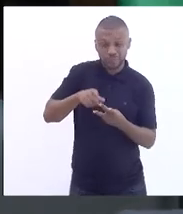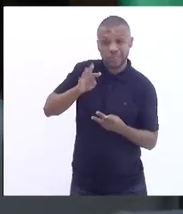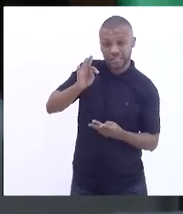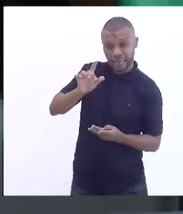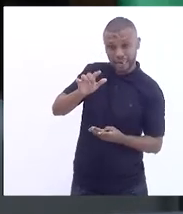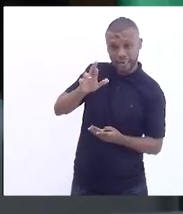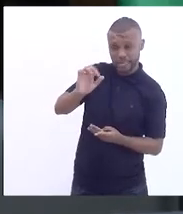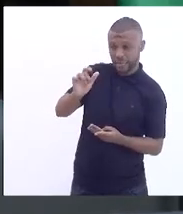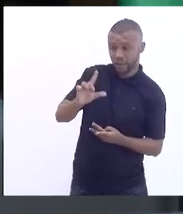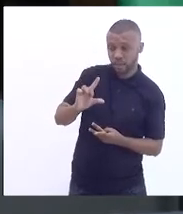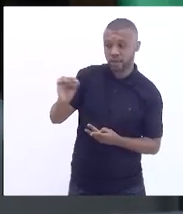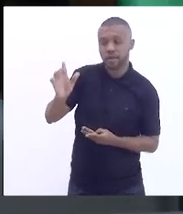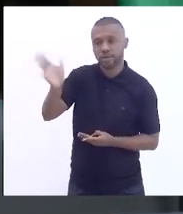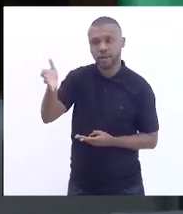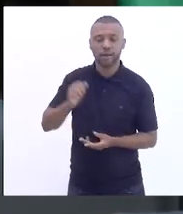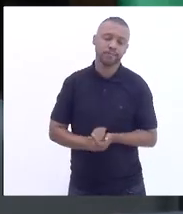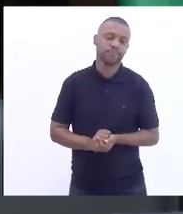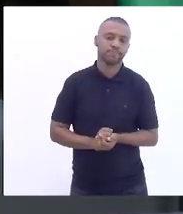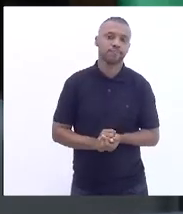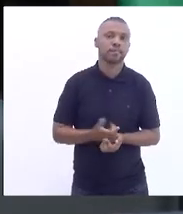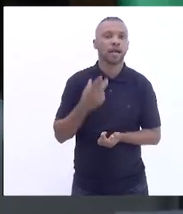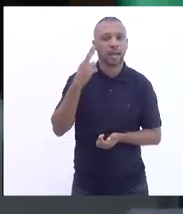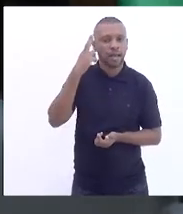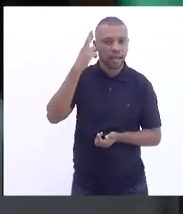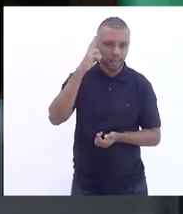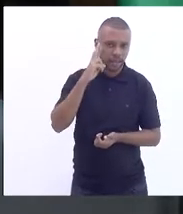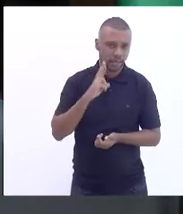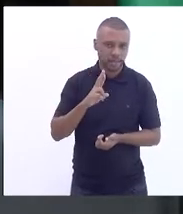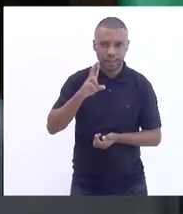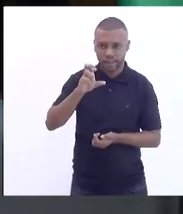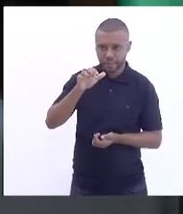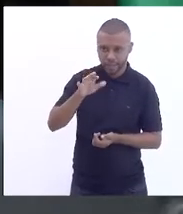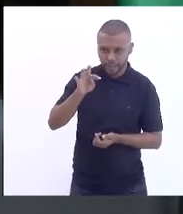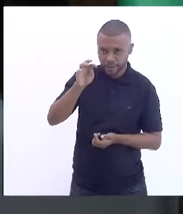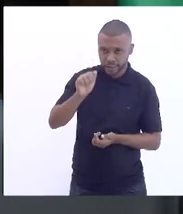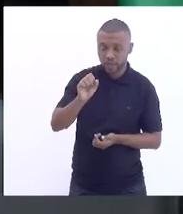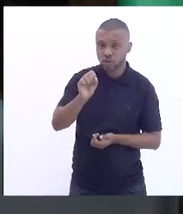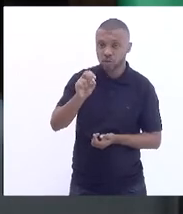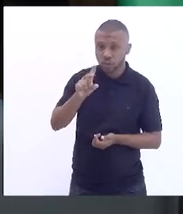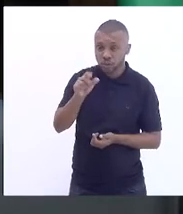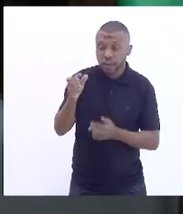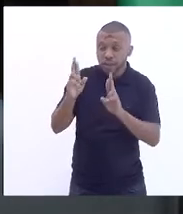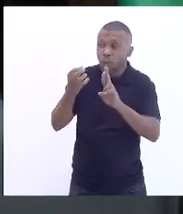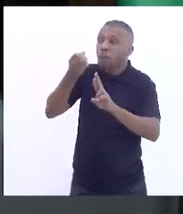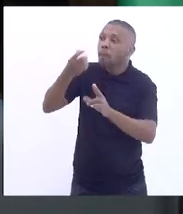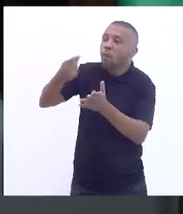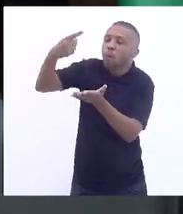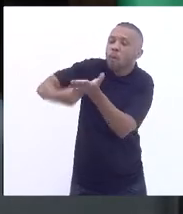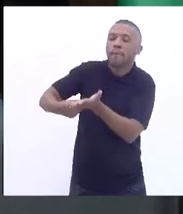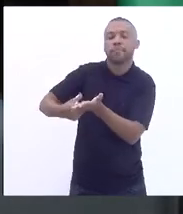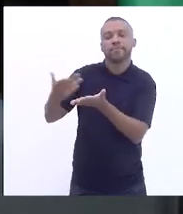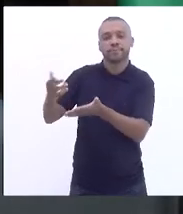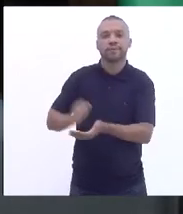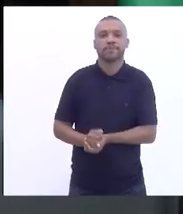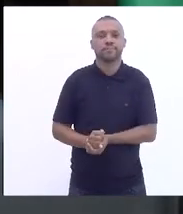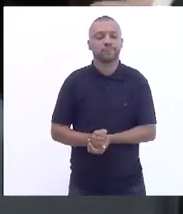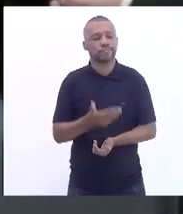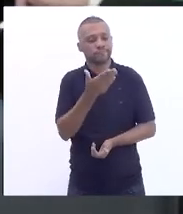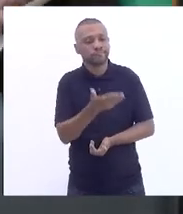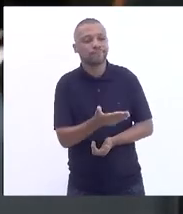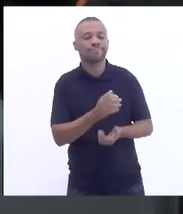quem é Renata Souza e bom compromisso para você Alessandra